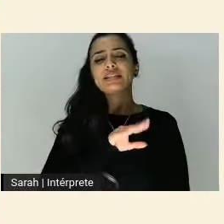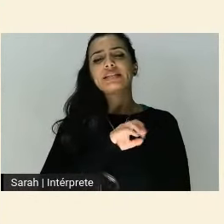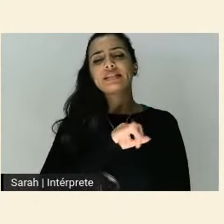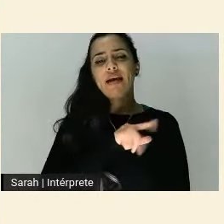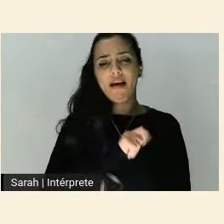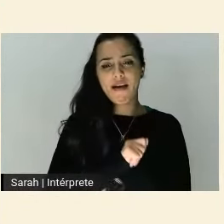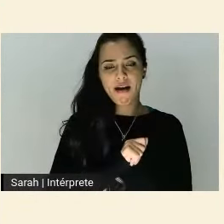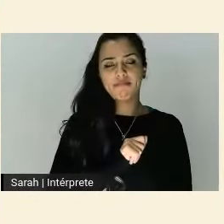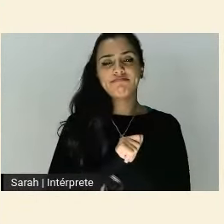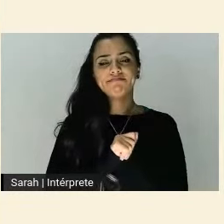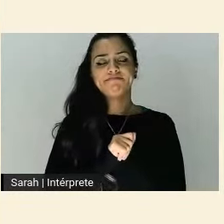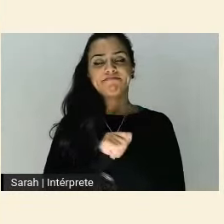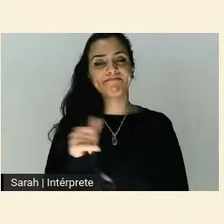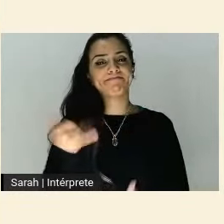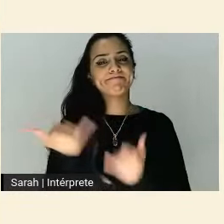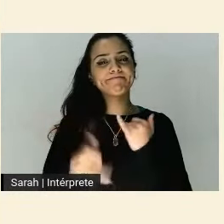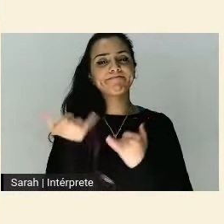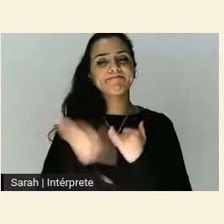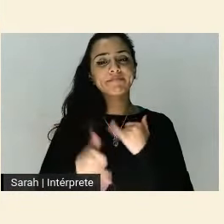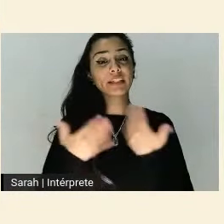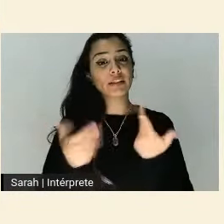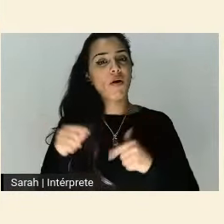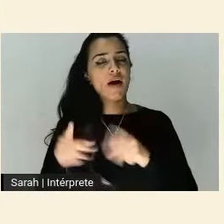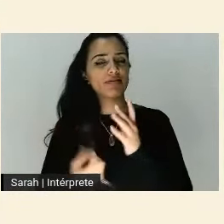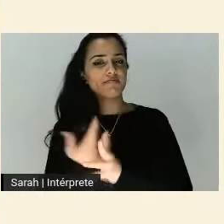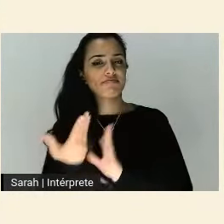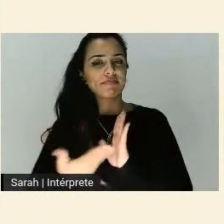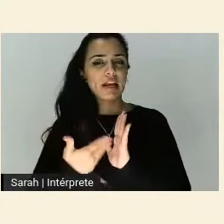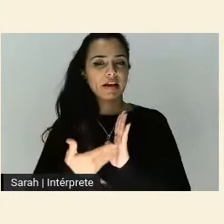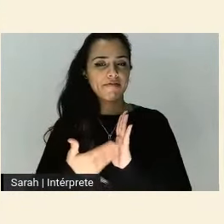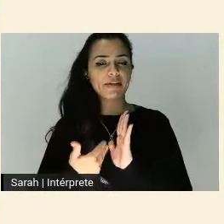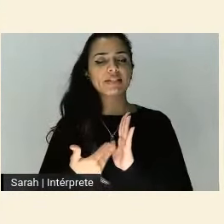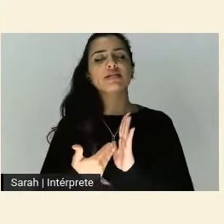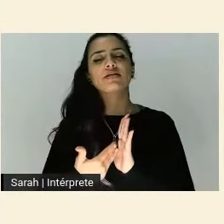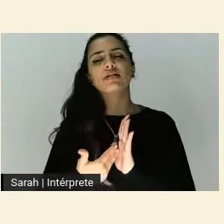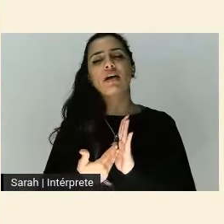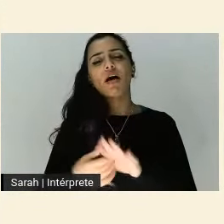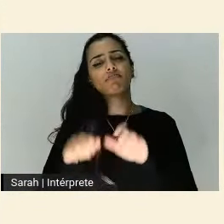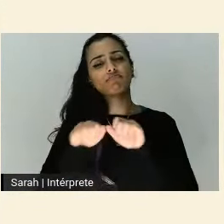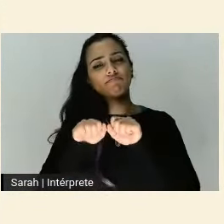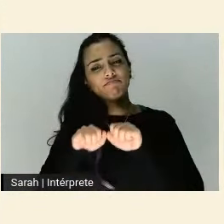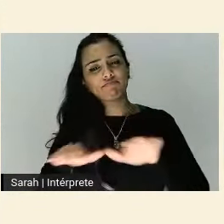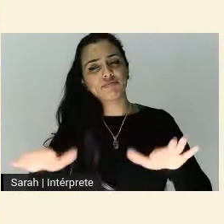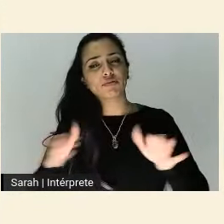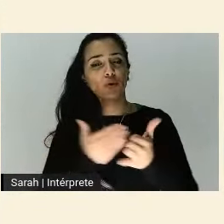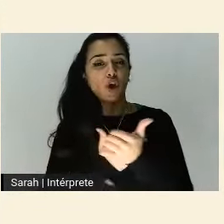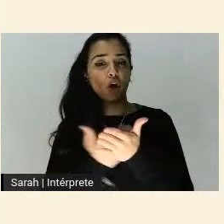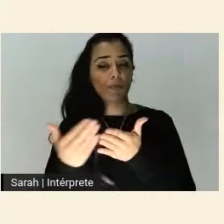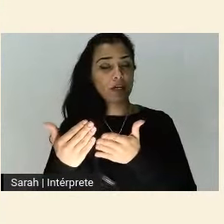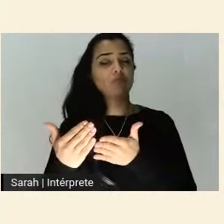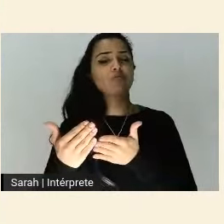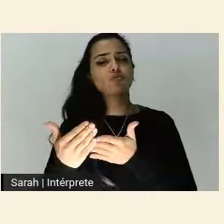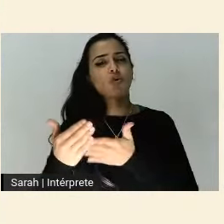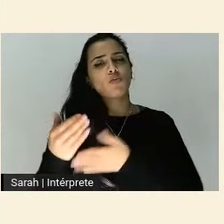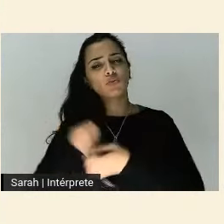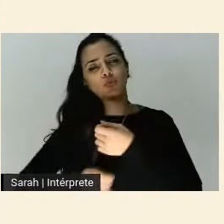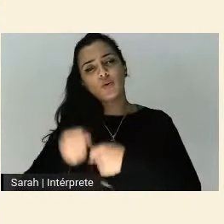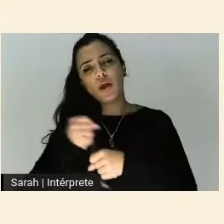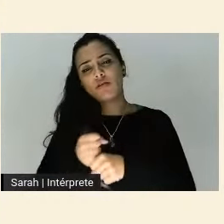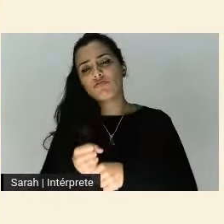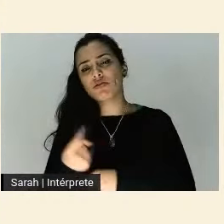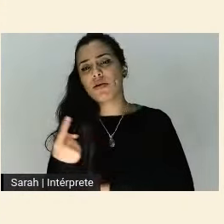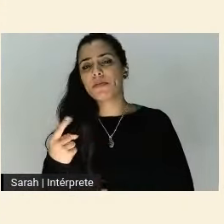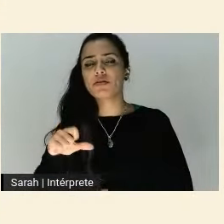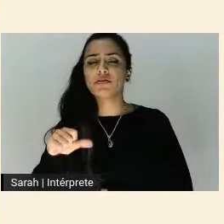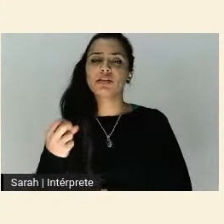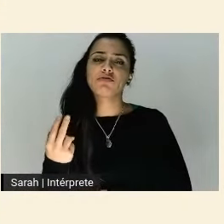né? Essa revista, fundada por, né, por Nojosa, circula entre os anos de